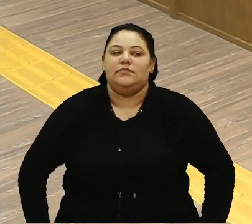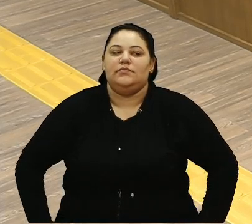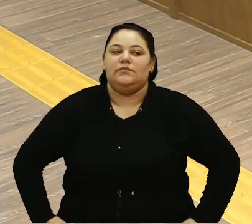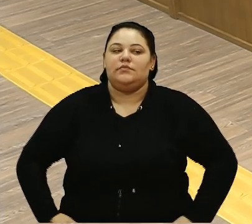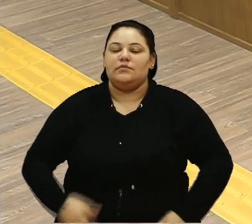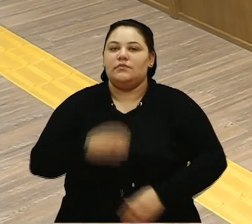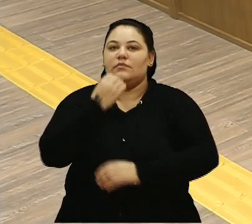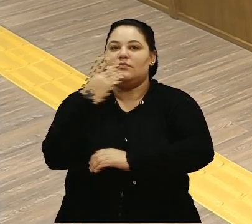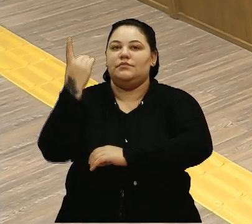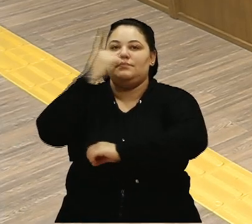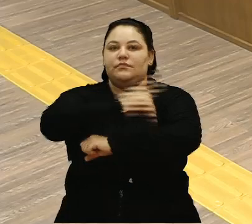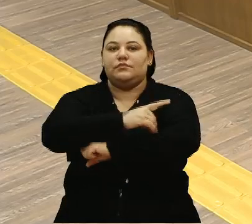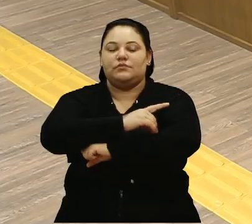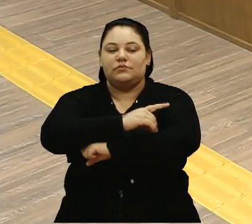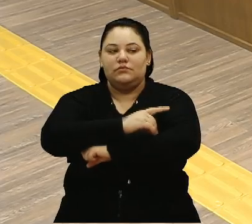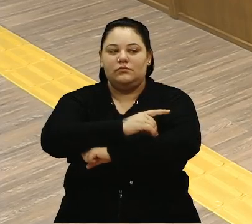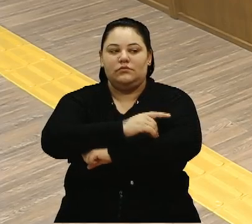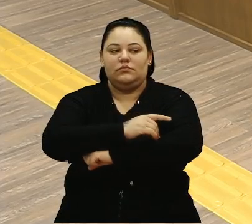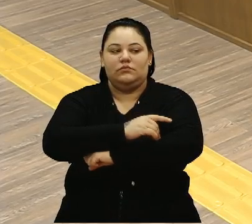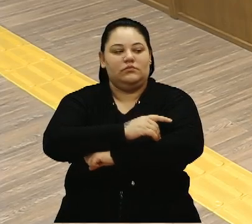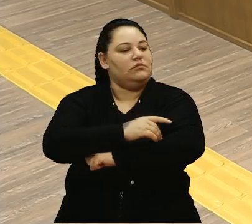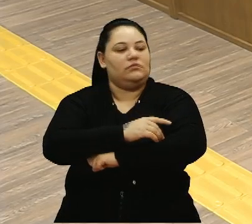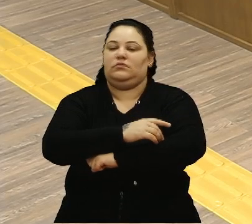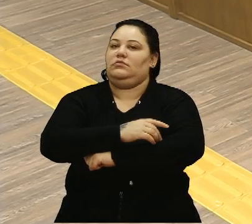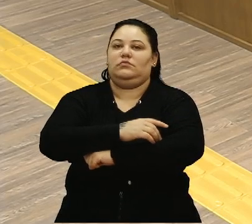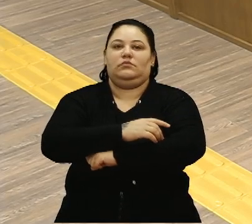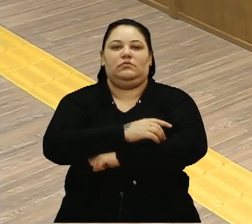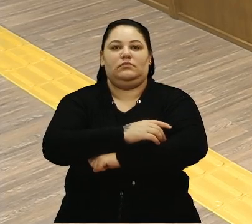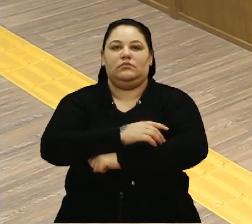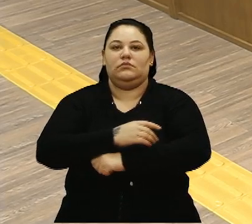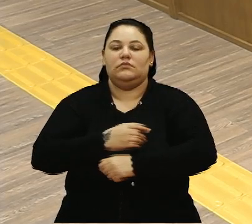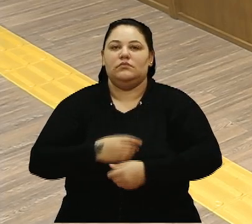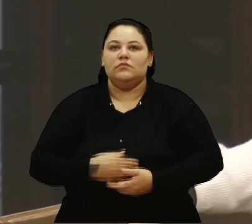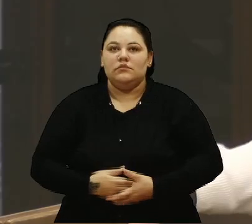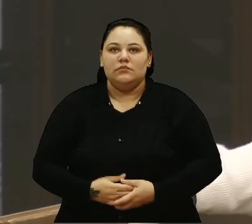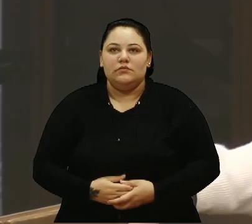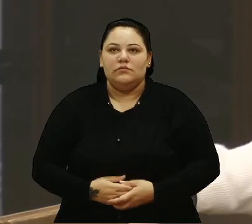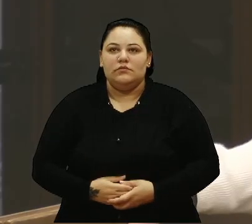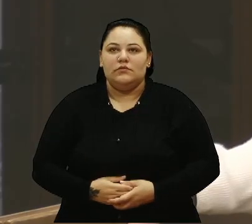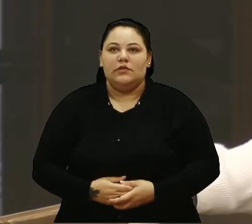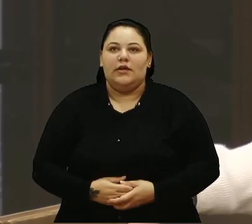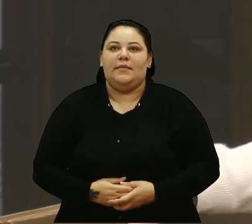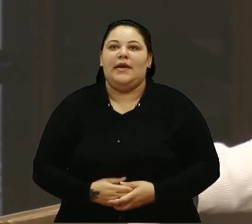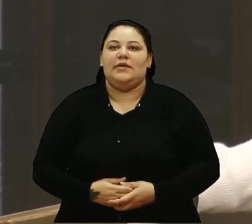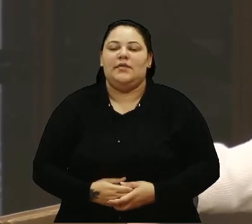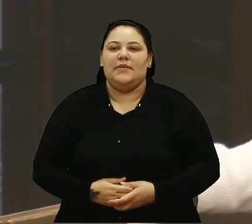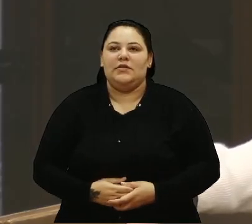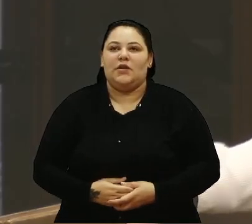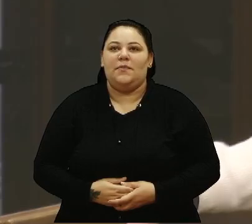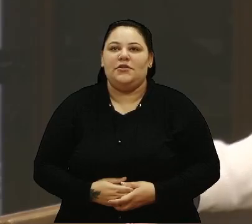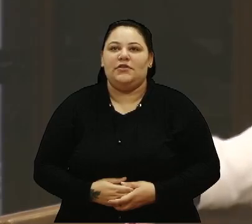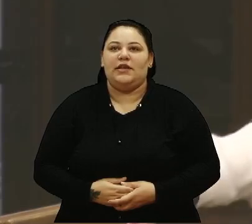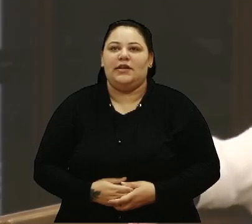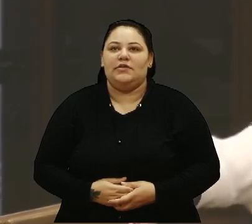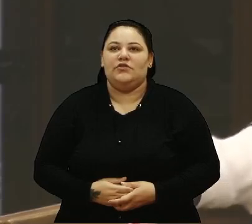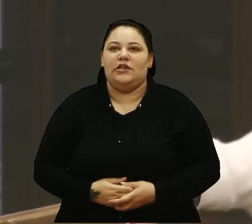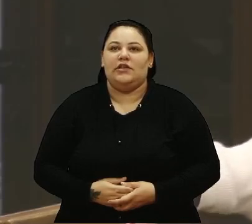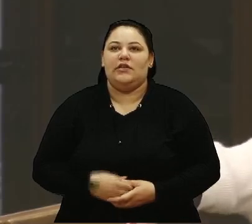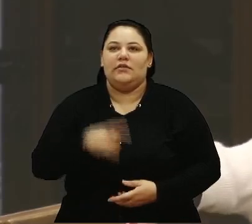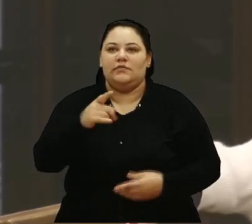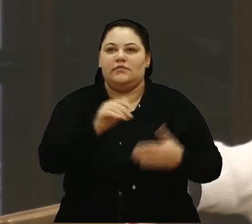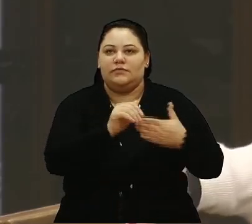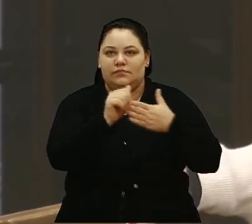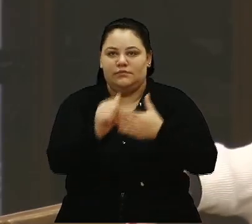Bom dia. Opa, acho que agora foi, né? Bom dia novamente, colegas vereadores, a vocês que nos acompanham aqui da